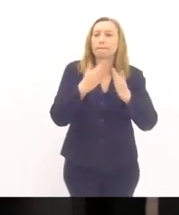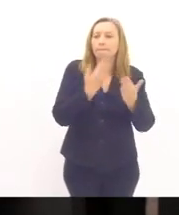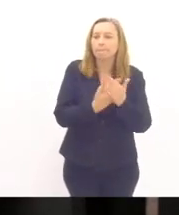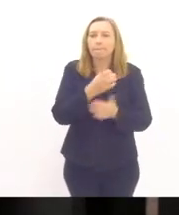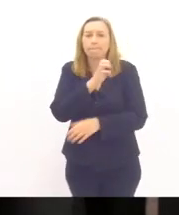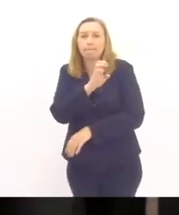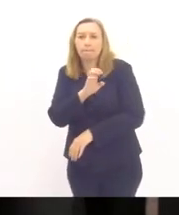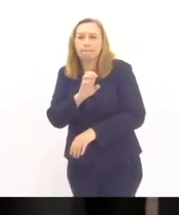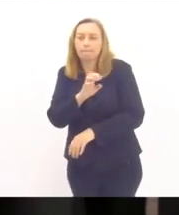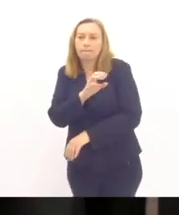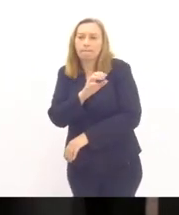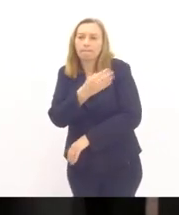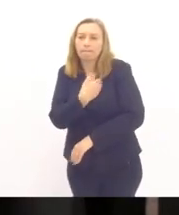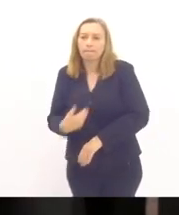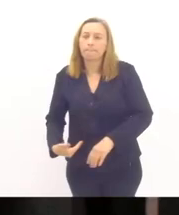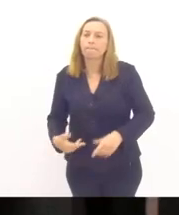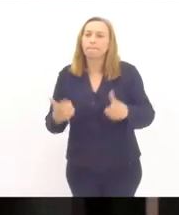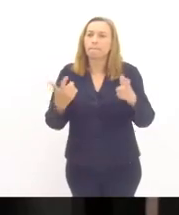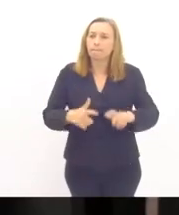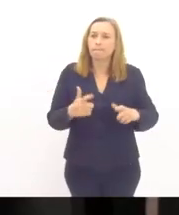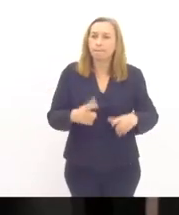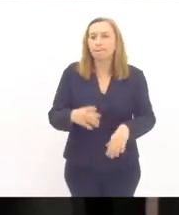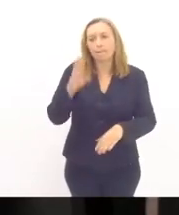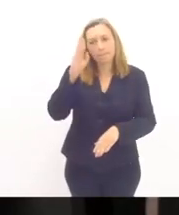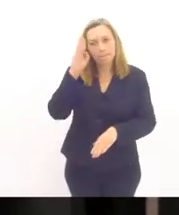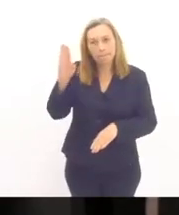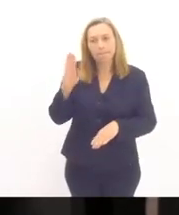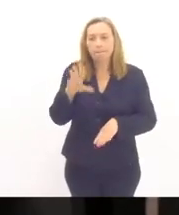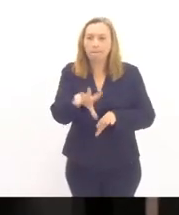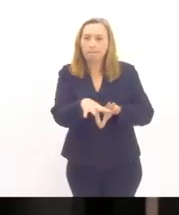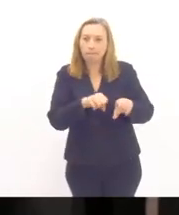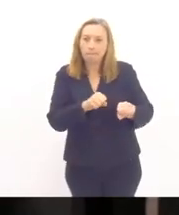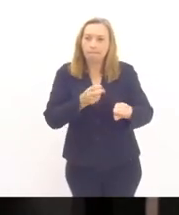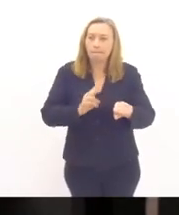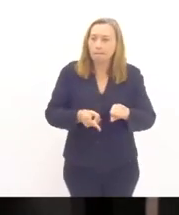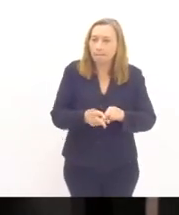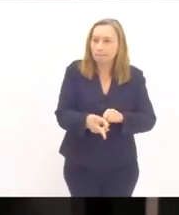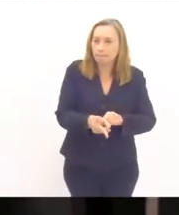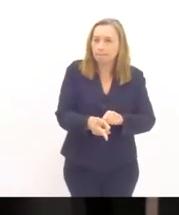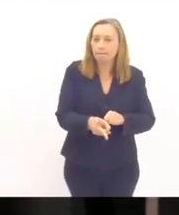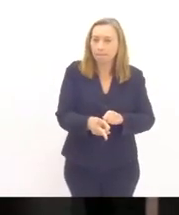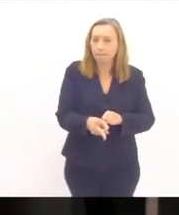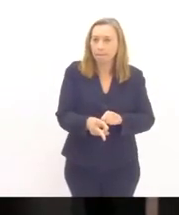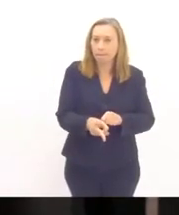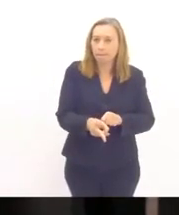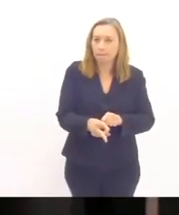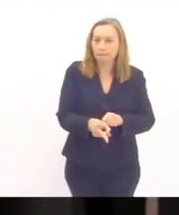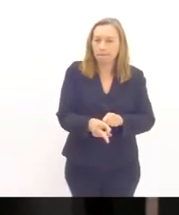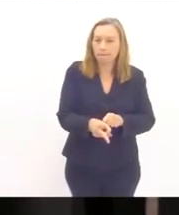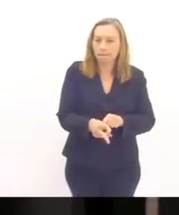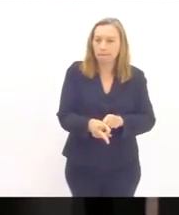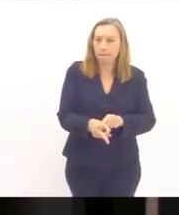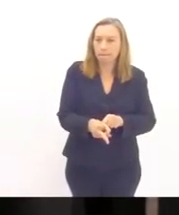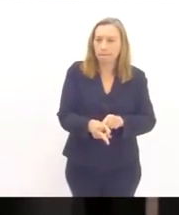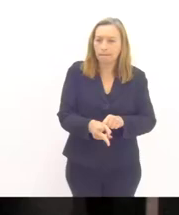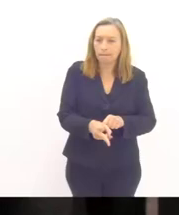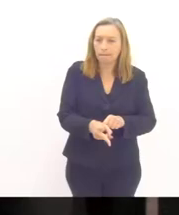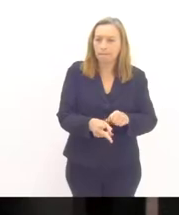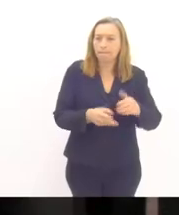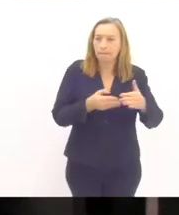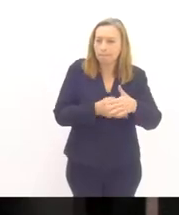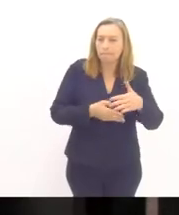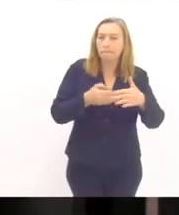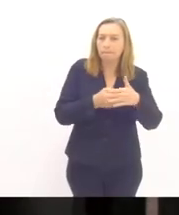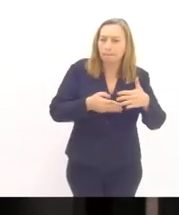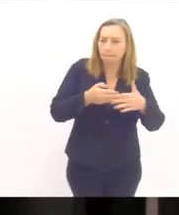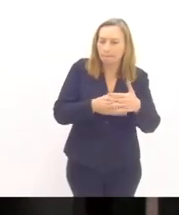como sendo um espaço privilegiado de formação e que sempre é negligenciado no que tange a línguas. Ainda há um